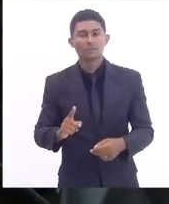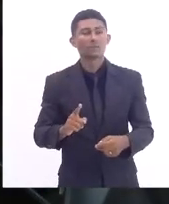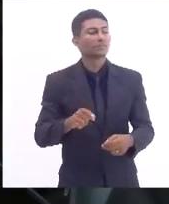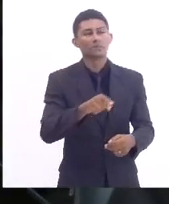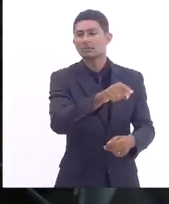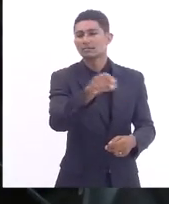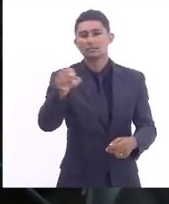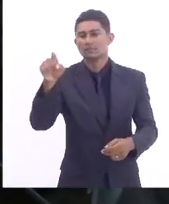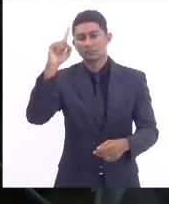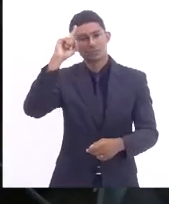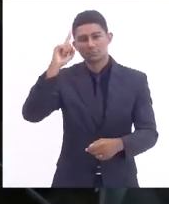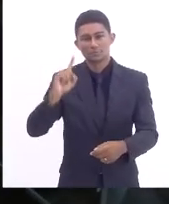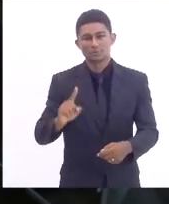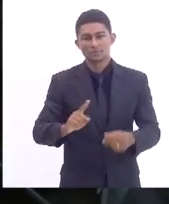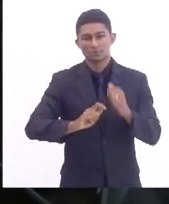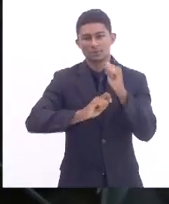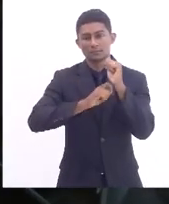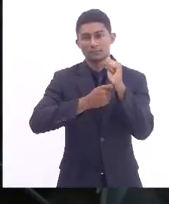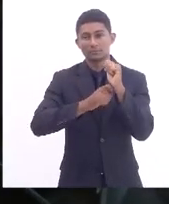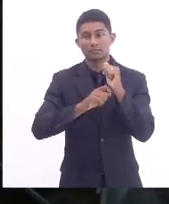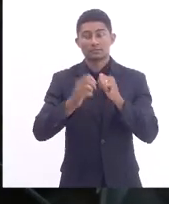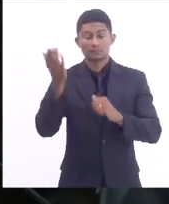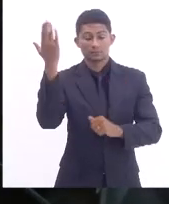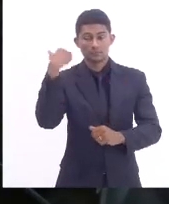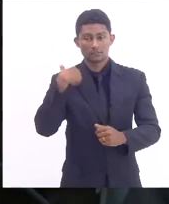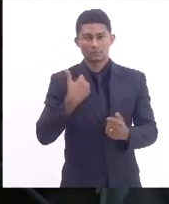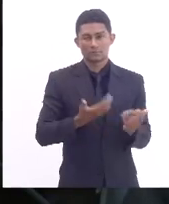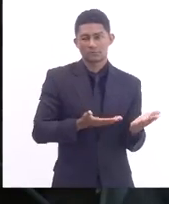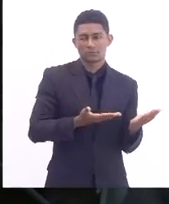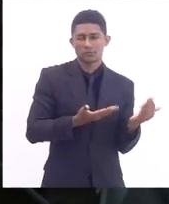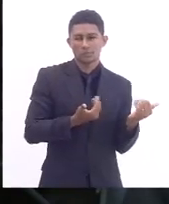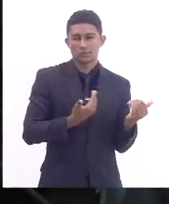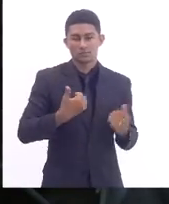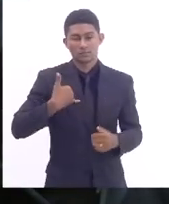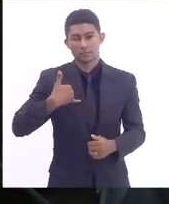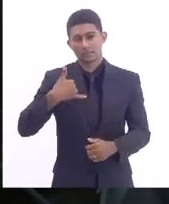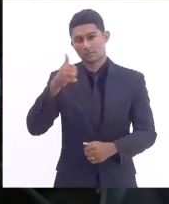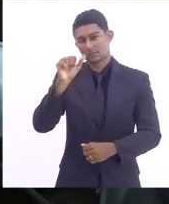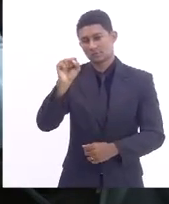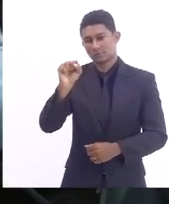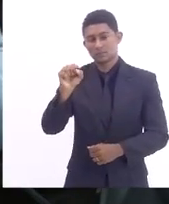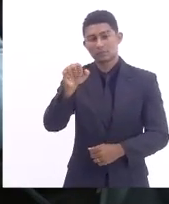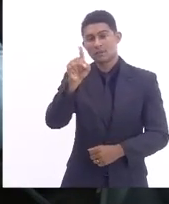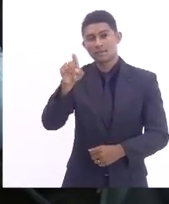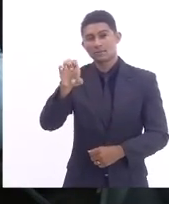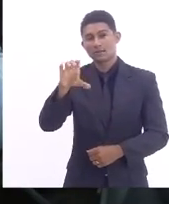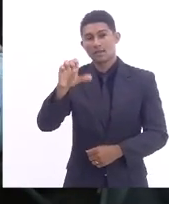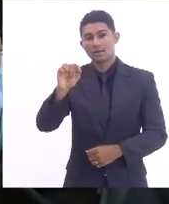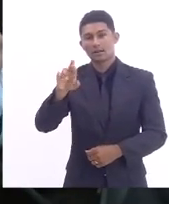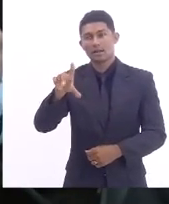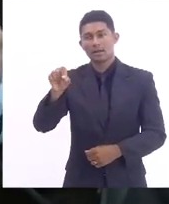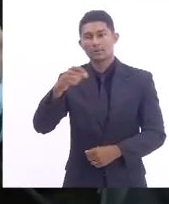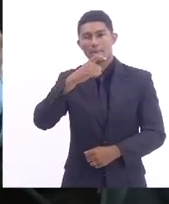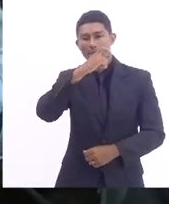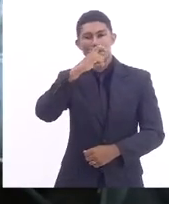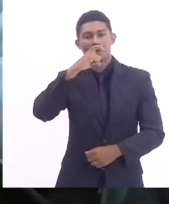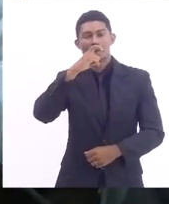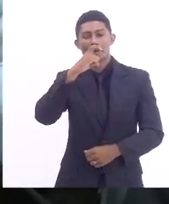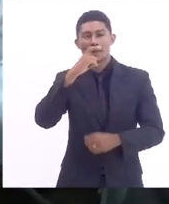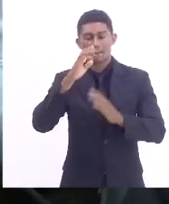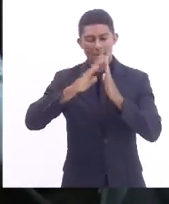que tá aí sabe ninguém sabe desde a época que eu era jovem aprendiz com 18 anos o Zé Carlos já pintava o bigode